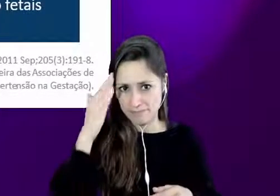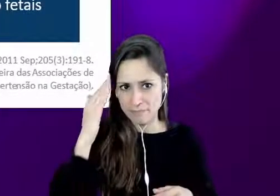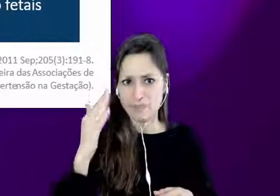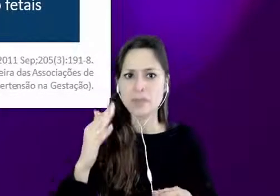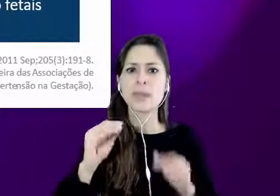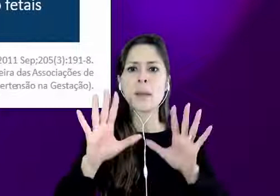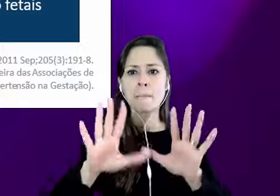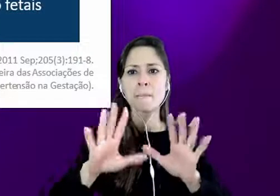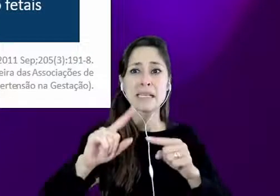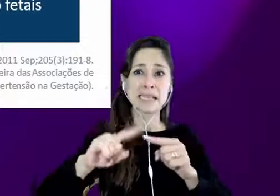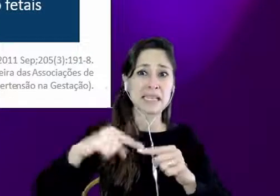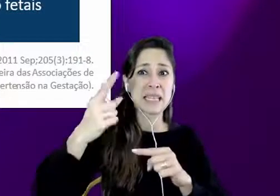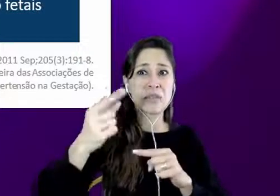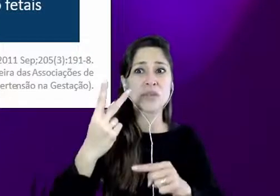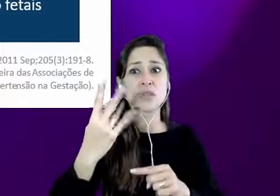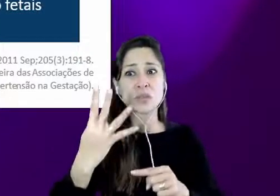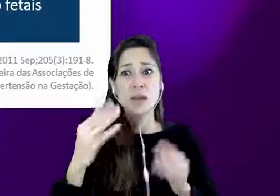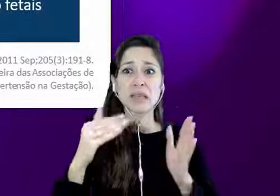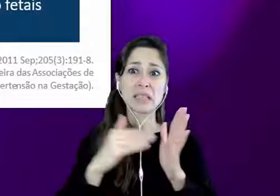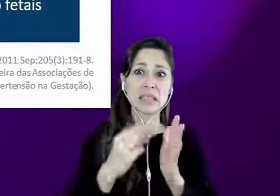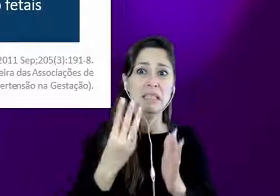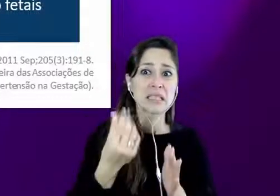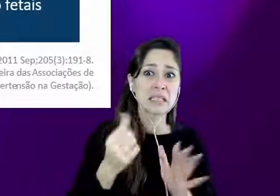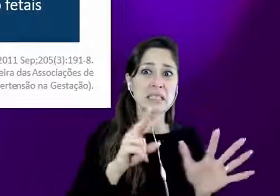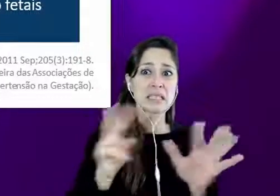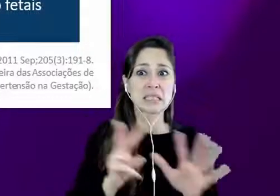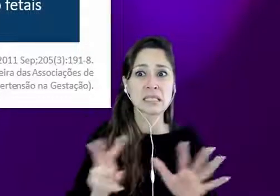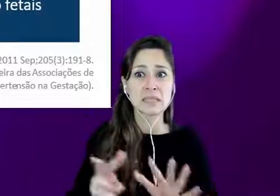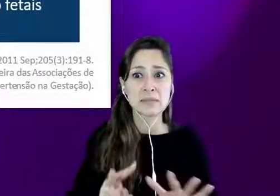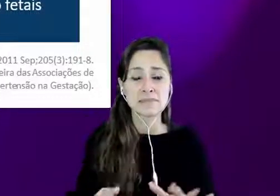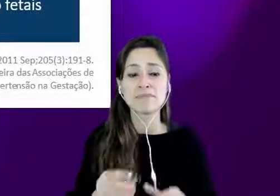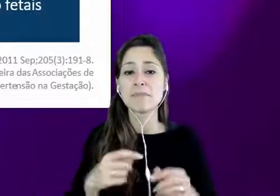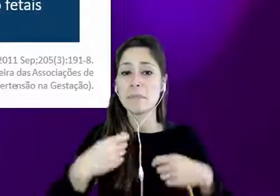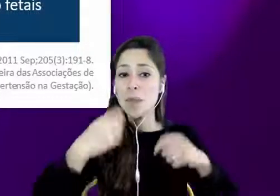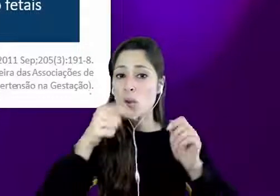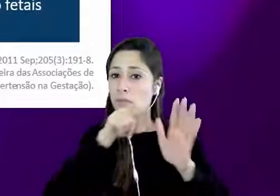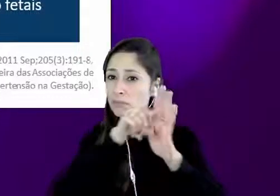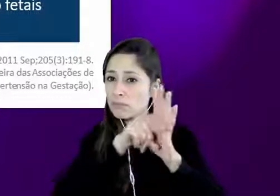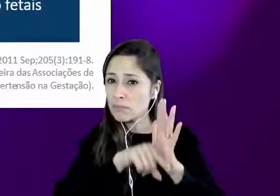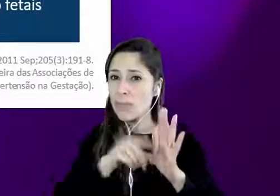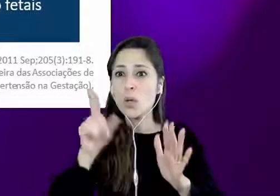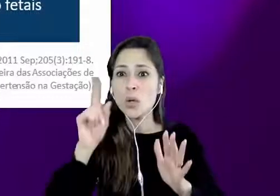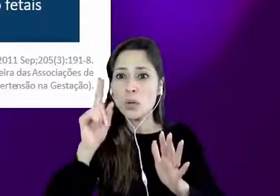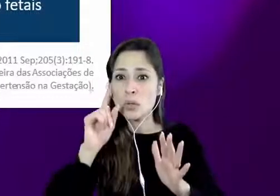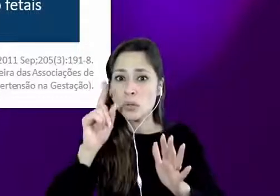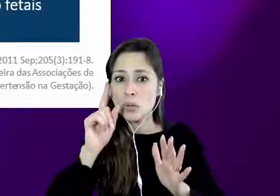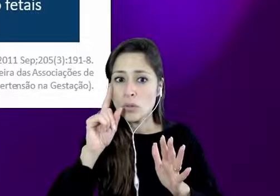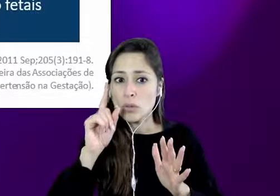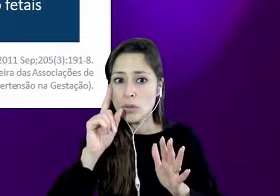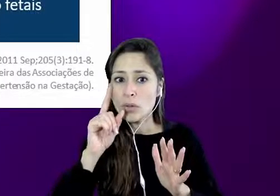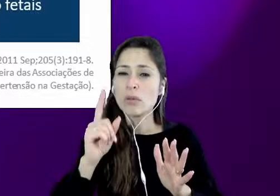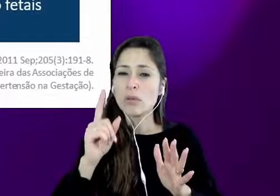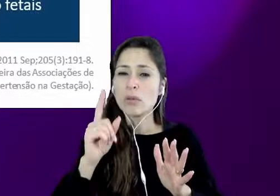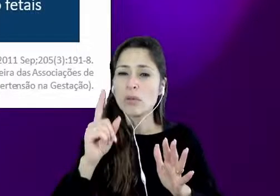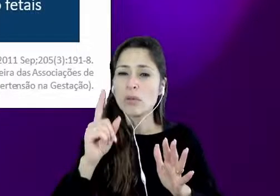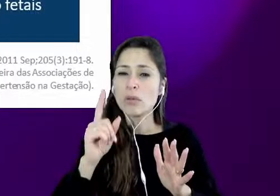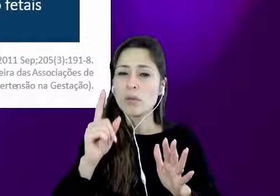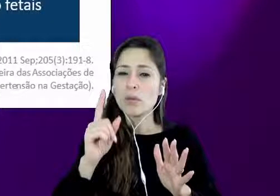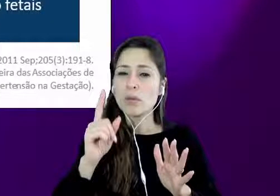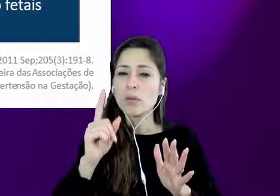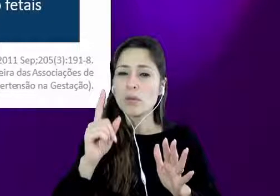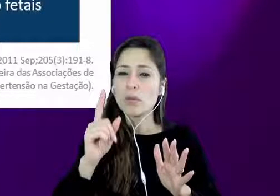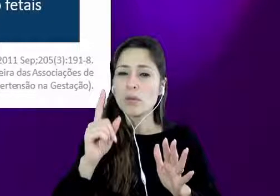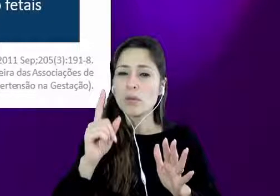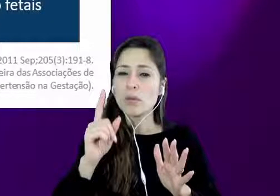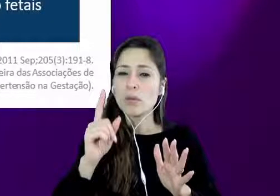acima disso, a gente poderia tentar esse controle diário para avançar, chegar aí no limiar de 34, 35 semanas,